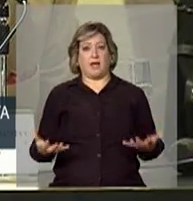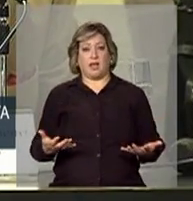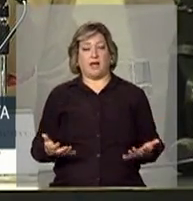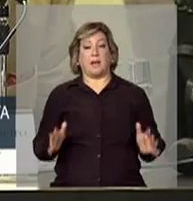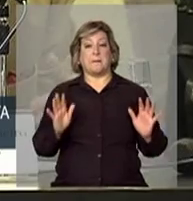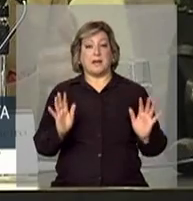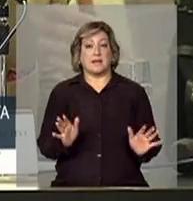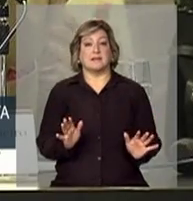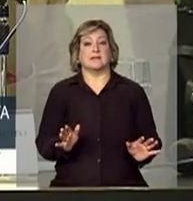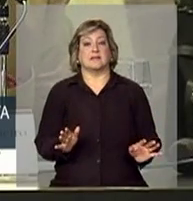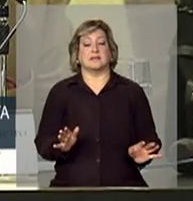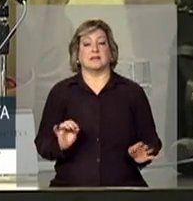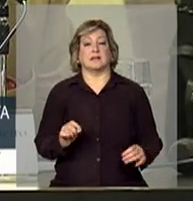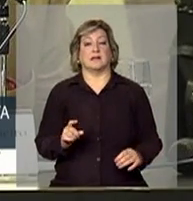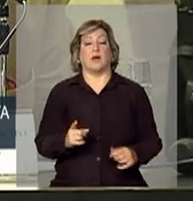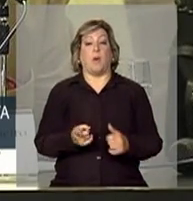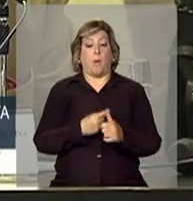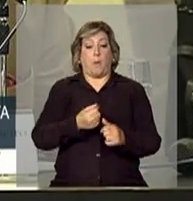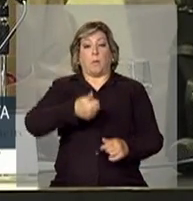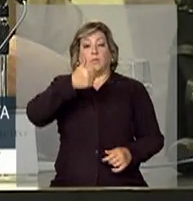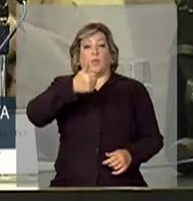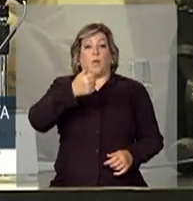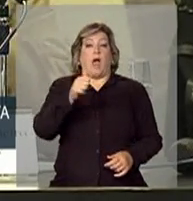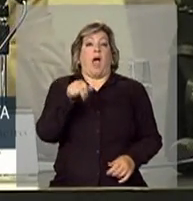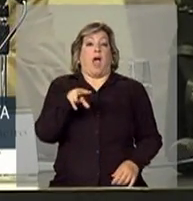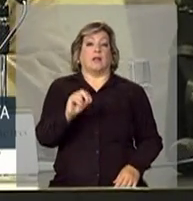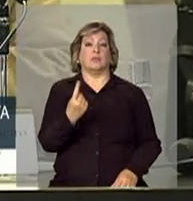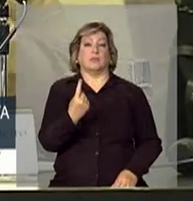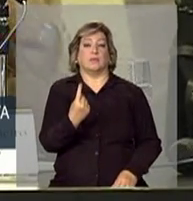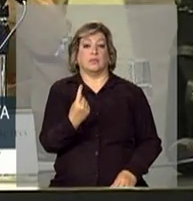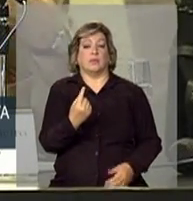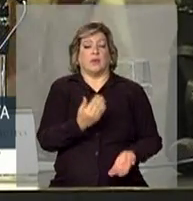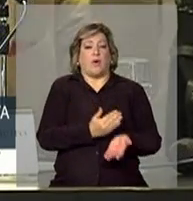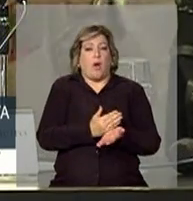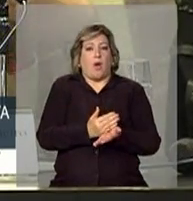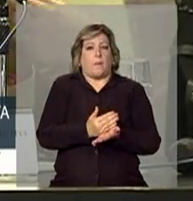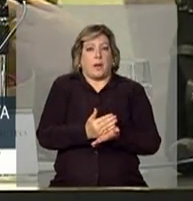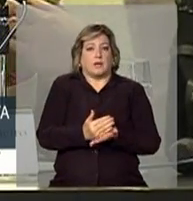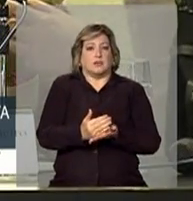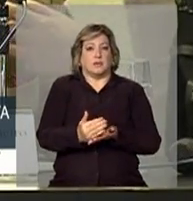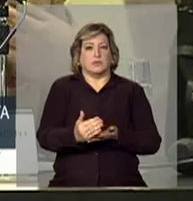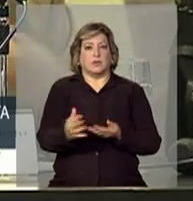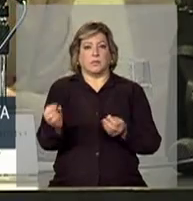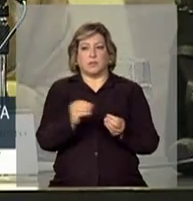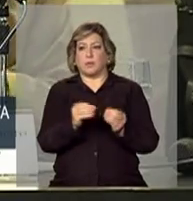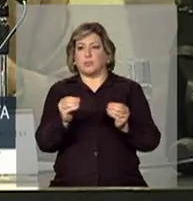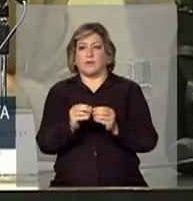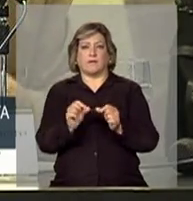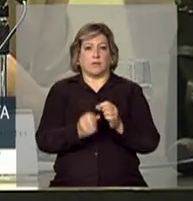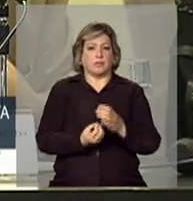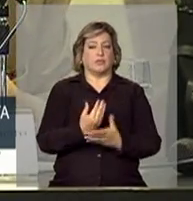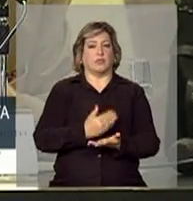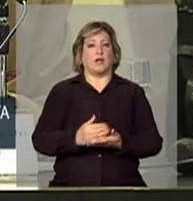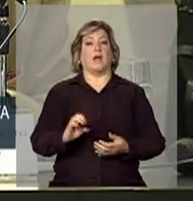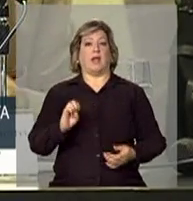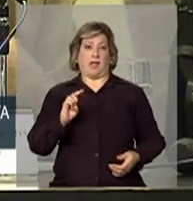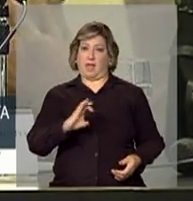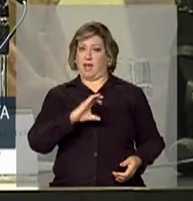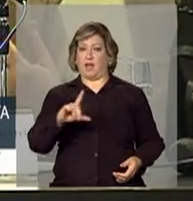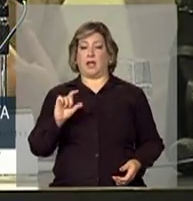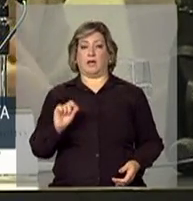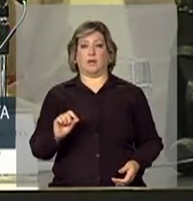a questão é que o primeiro ano da comissão é pedalar e ir descobrindo, ir montando a comissão. Então, é óbvio que não existe